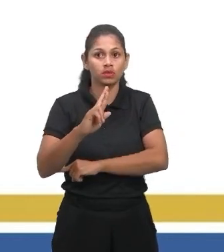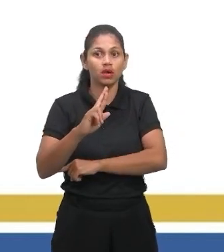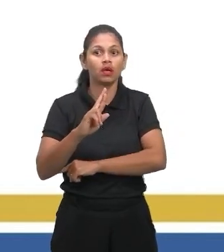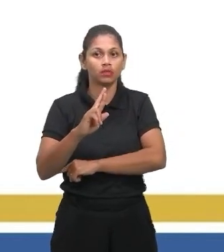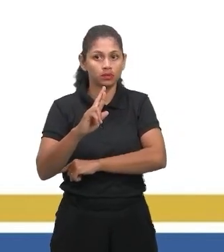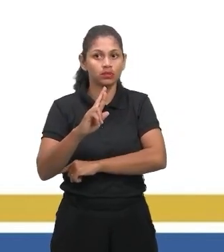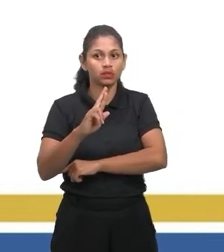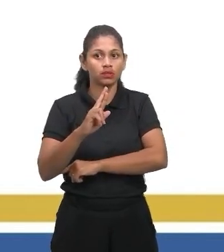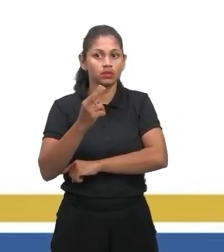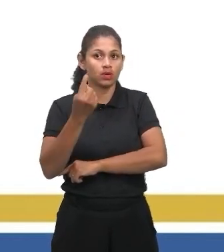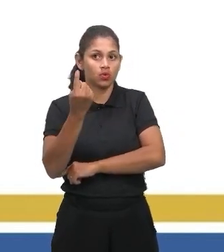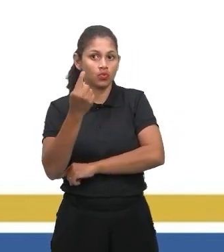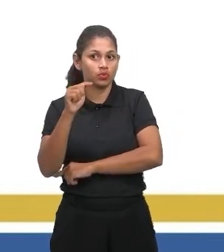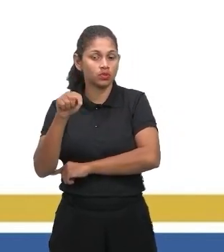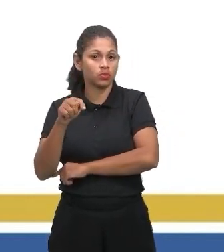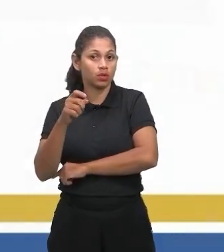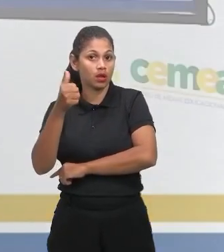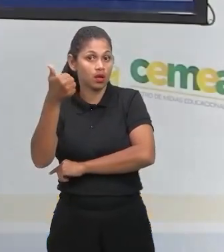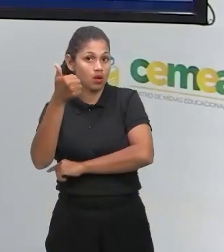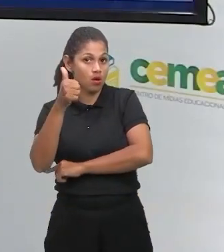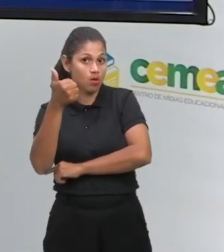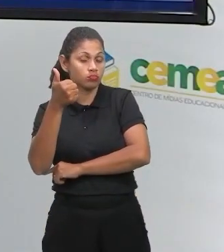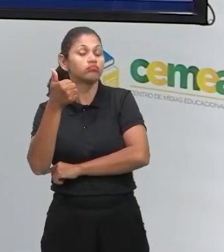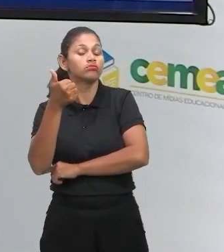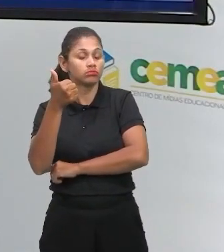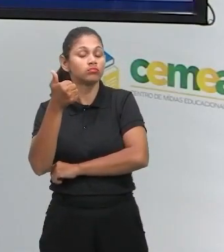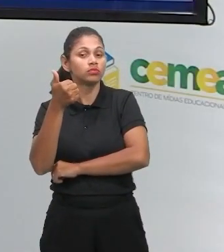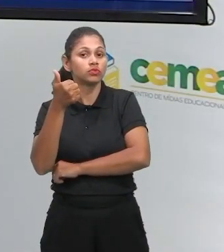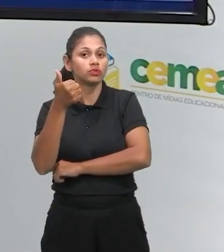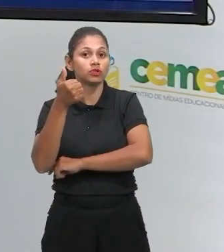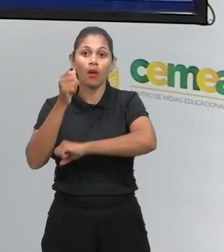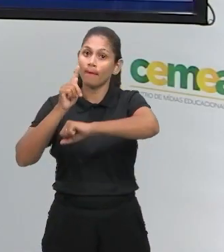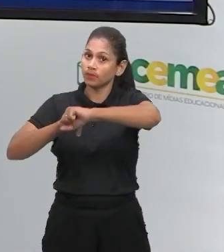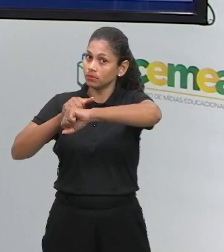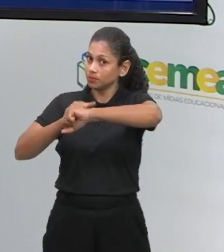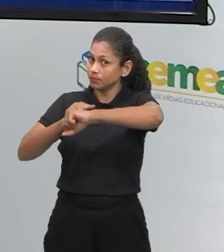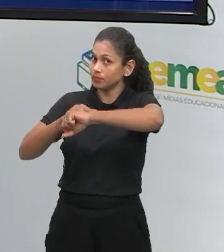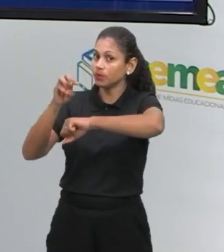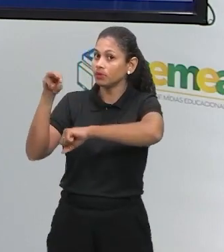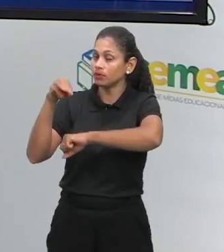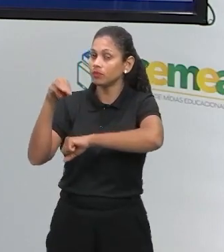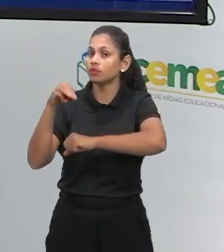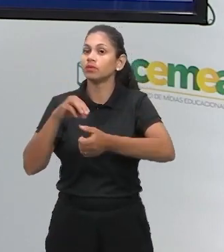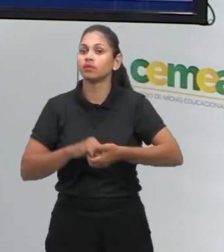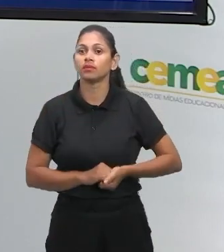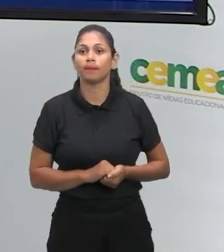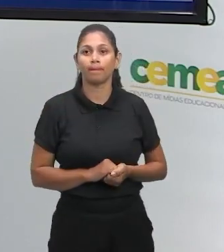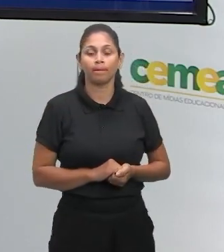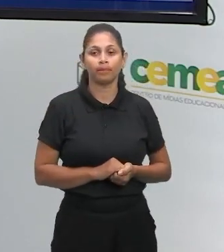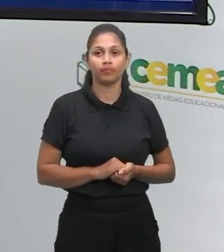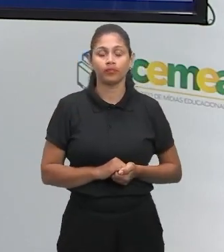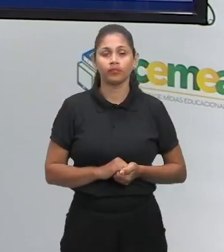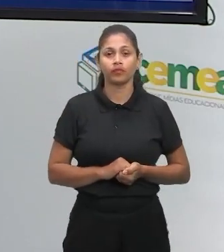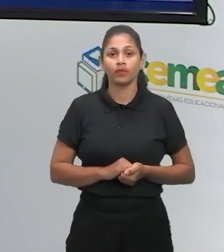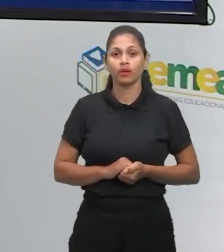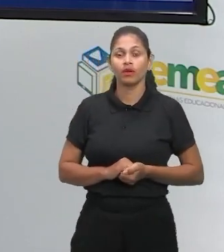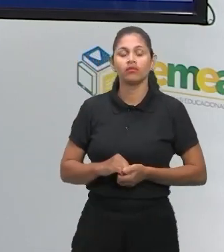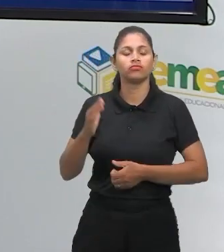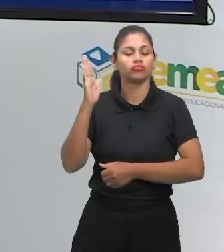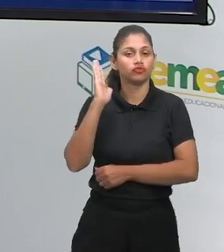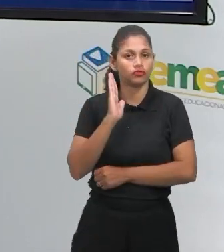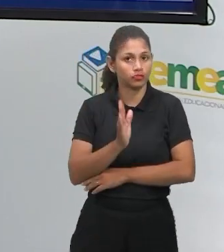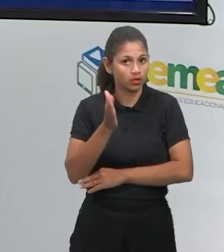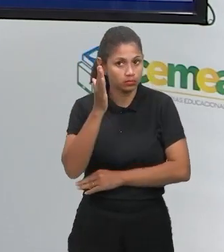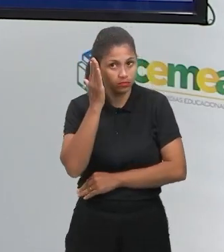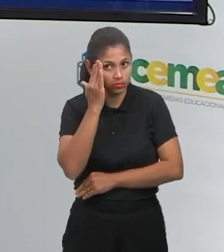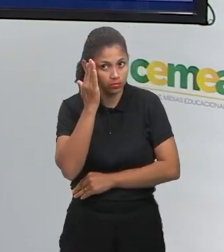Essa é a velocidade nova. Beleza, eu tenho a velocidade, eu tenho espaço, eu quero saber do tempo. O que é que eu vou fazer? Lembra, você pode